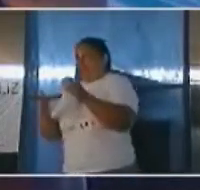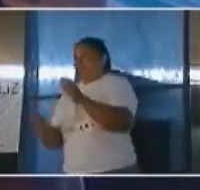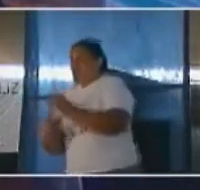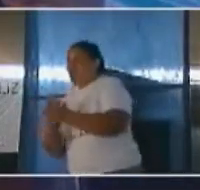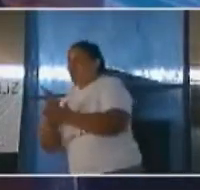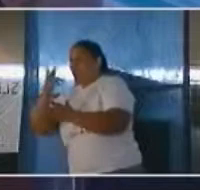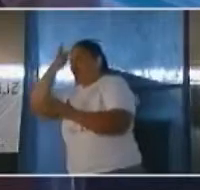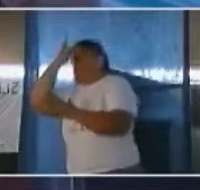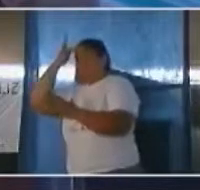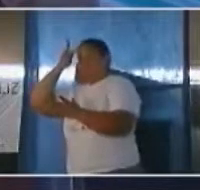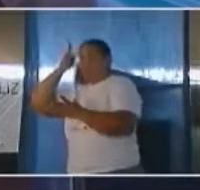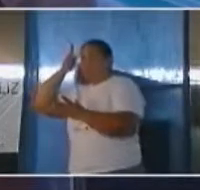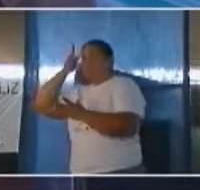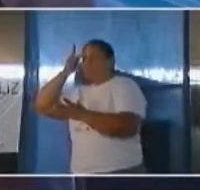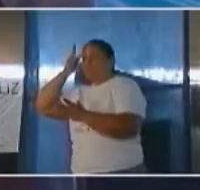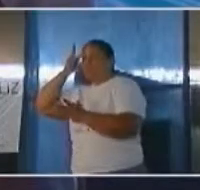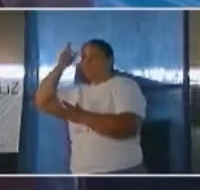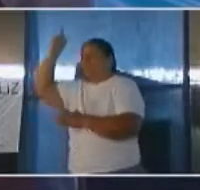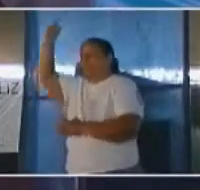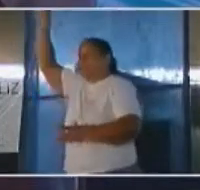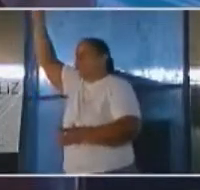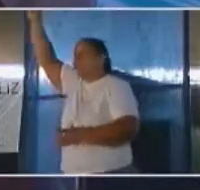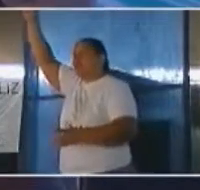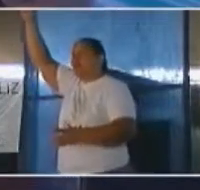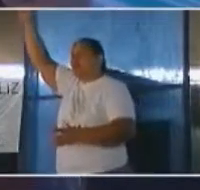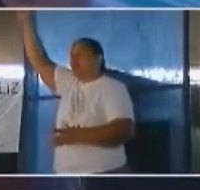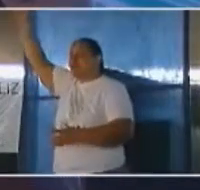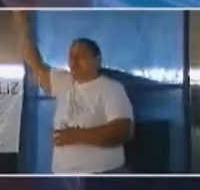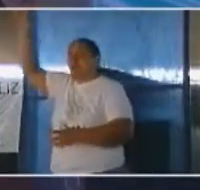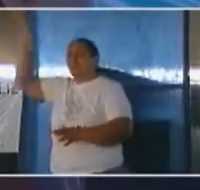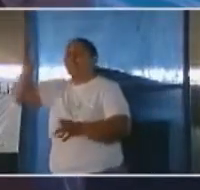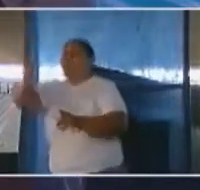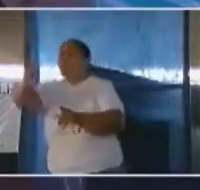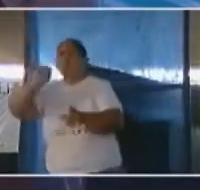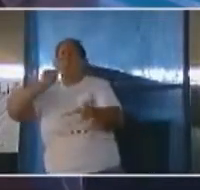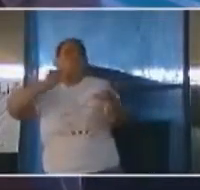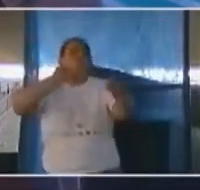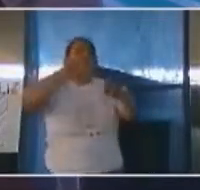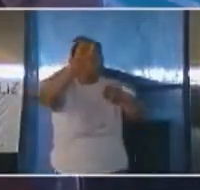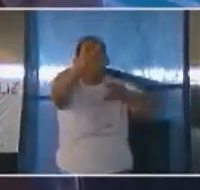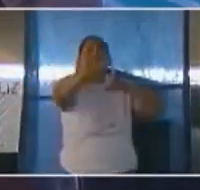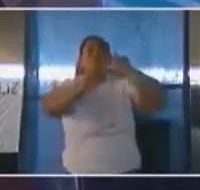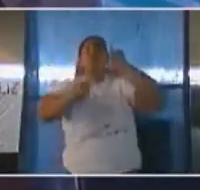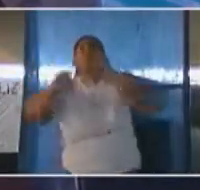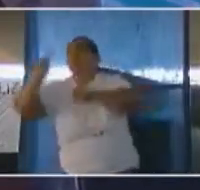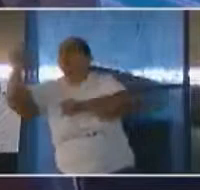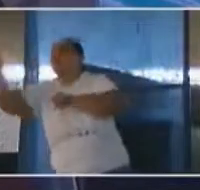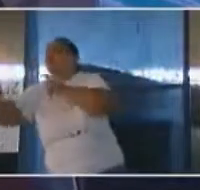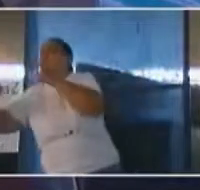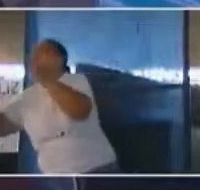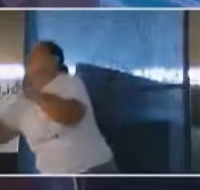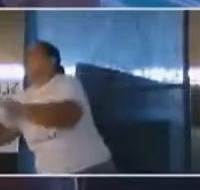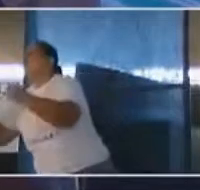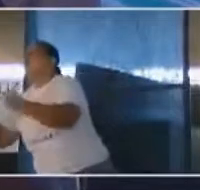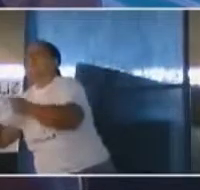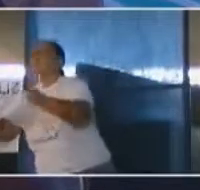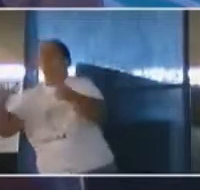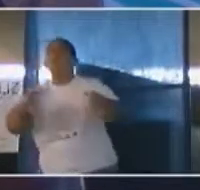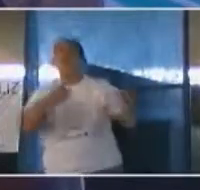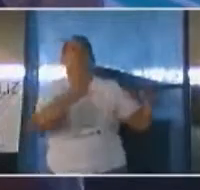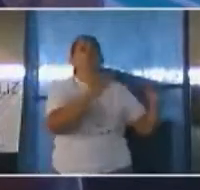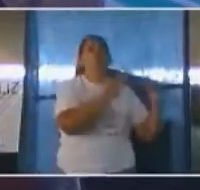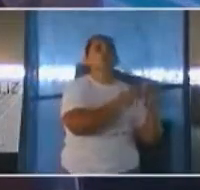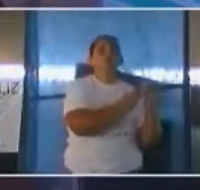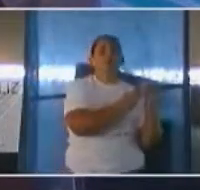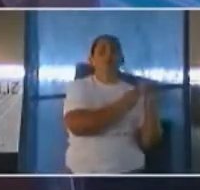Deus marcou para serem para eles os lugares onde iriam morar e quanto tempo ficariam lá. Ele fez